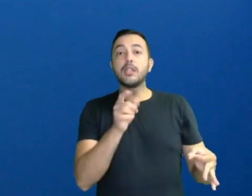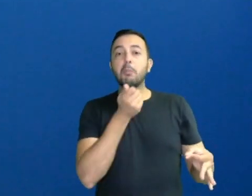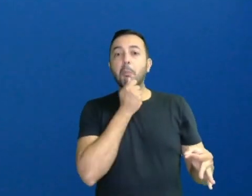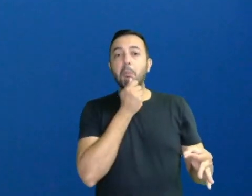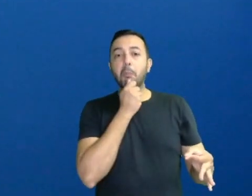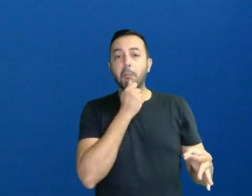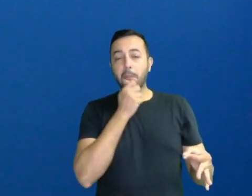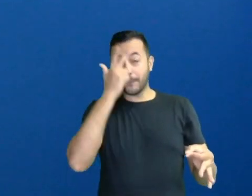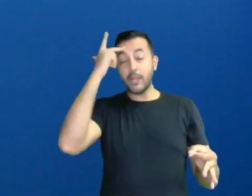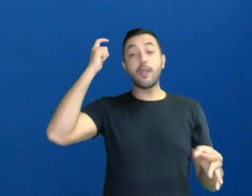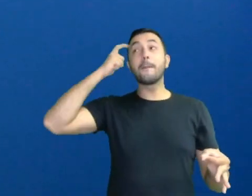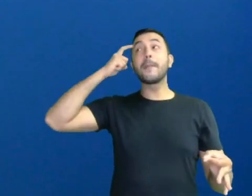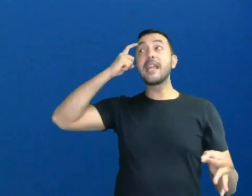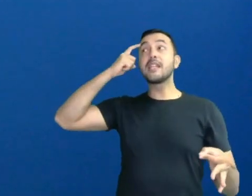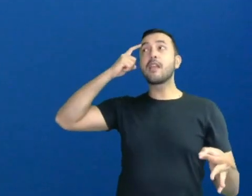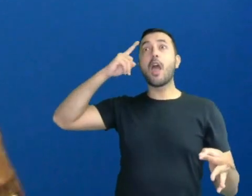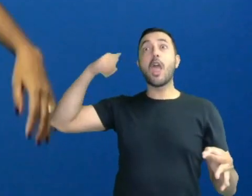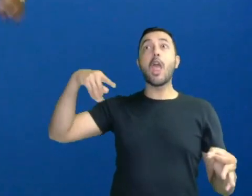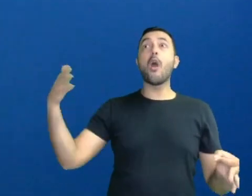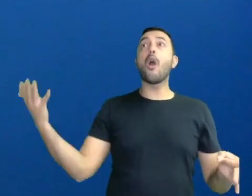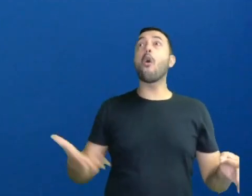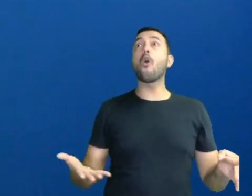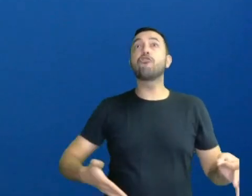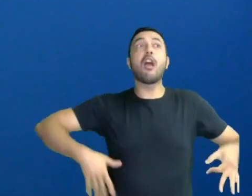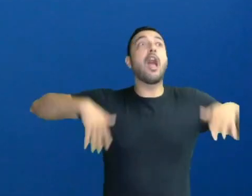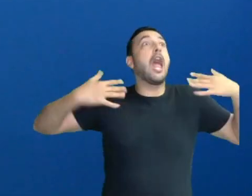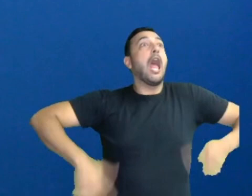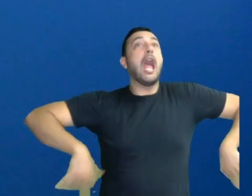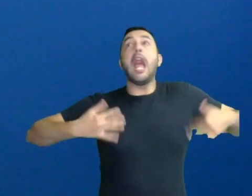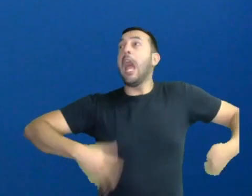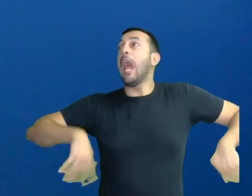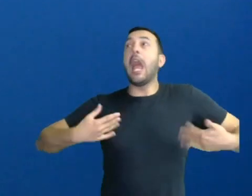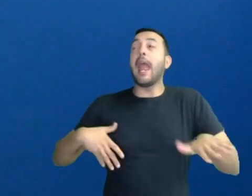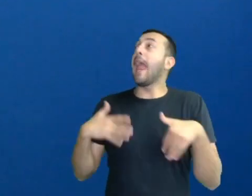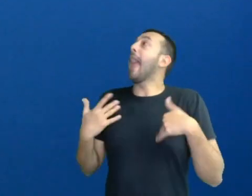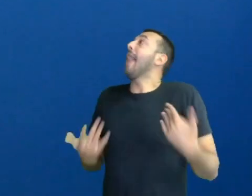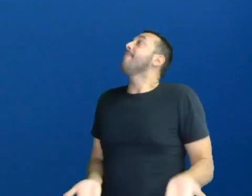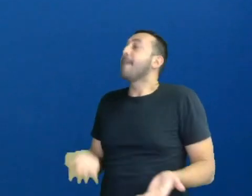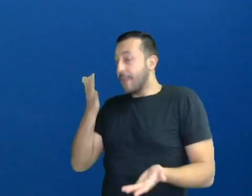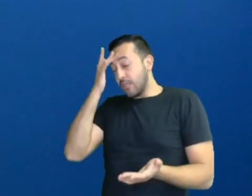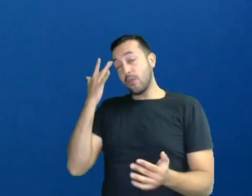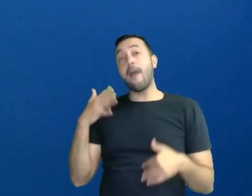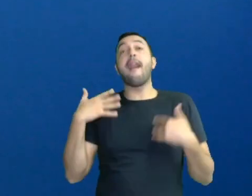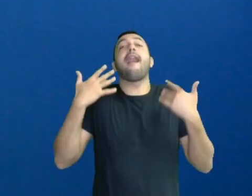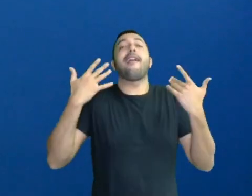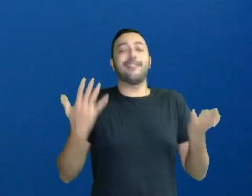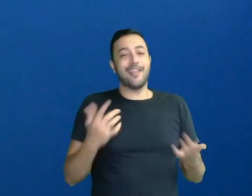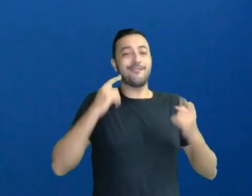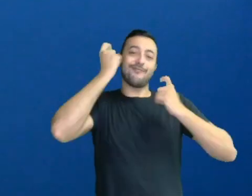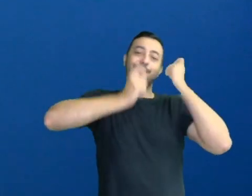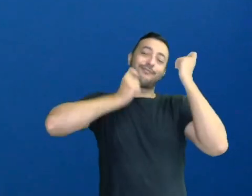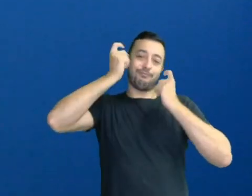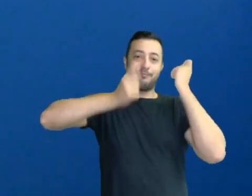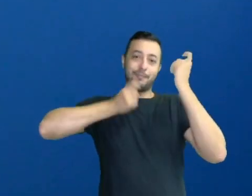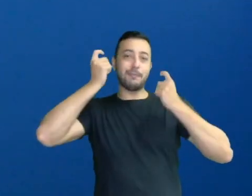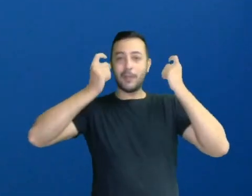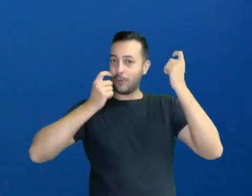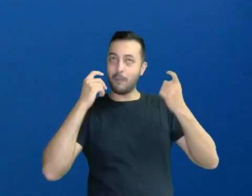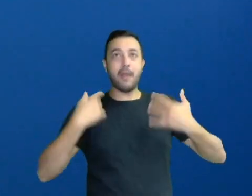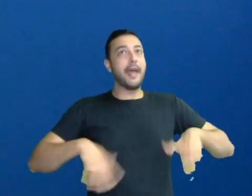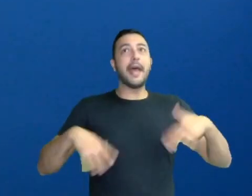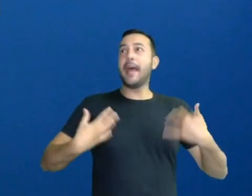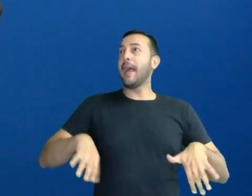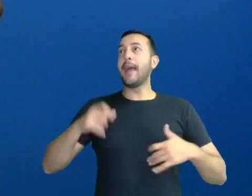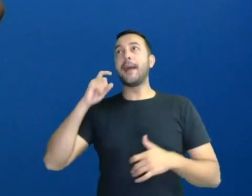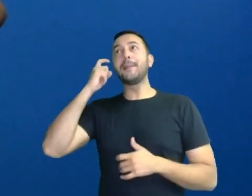um bilhete de hoje não vai vai e ela vai ficar preocupada é né Pode ser que ela fique preocupada achando que aconteceu